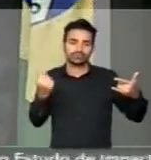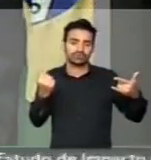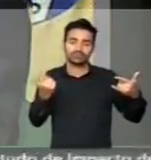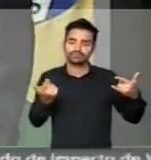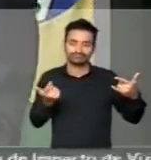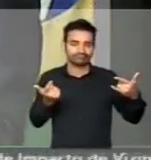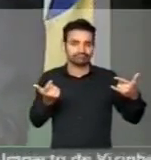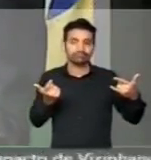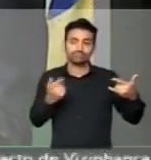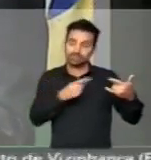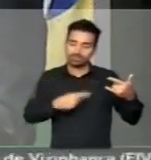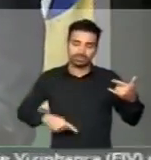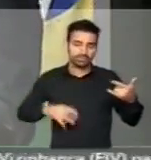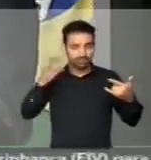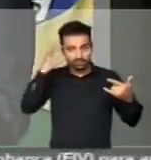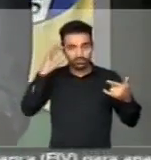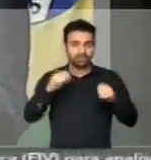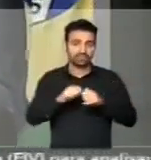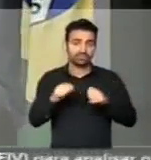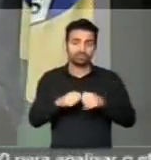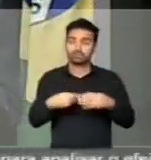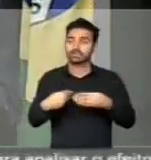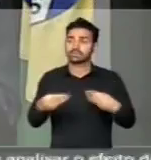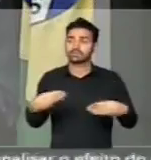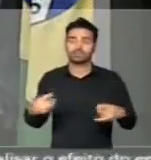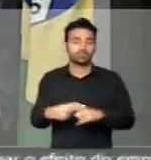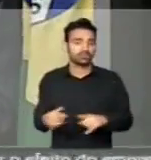presidente afastada. Para honrar